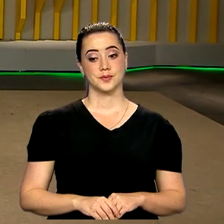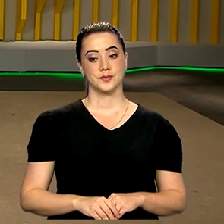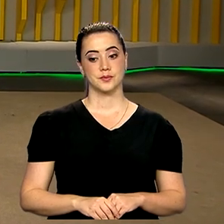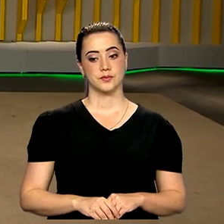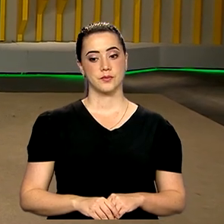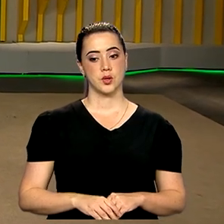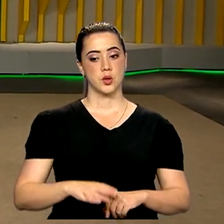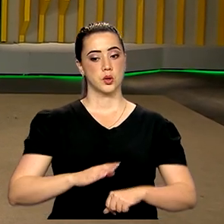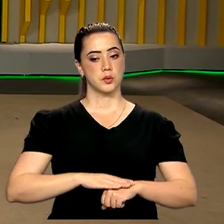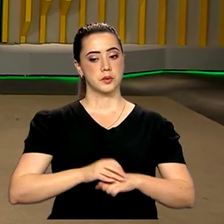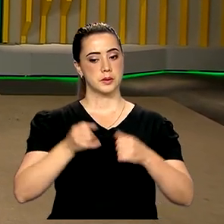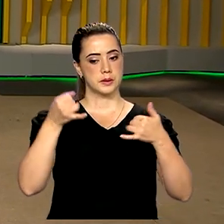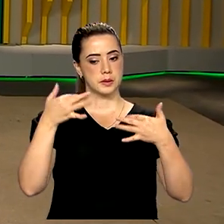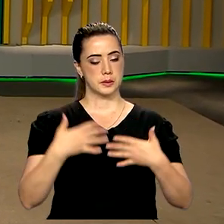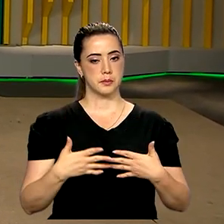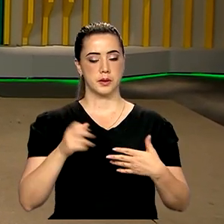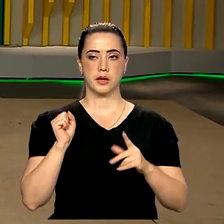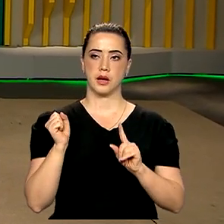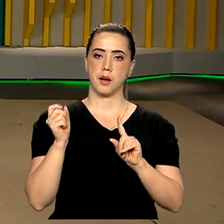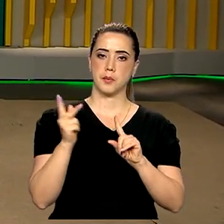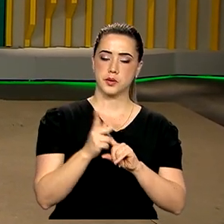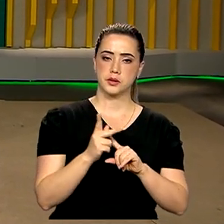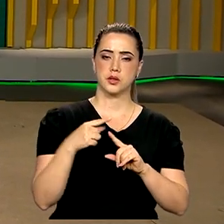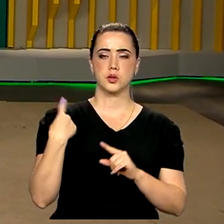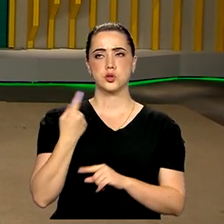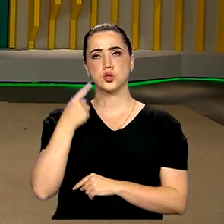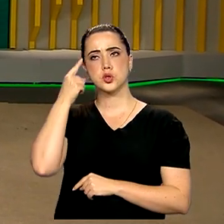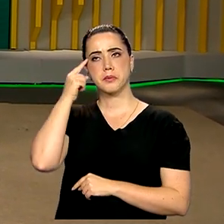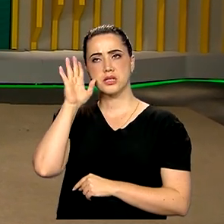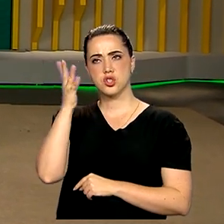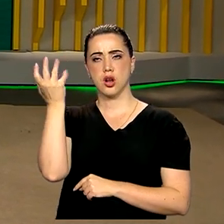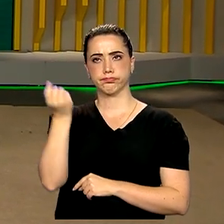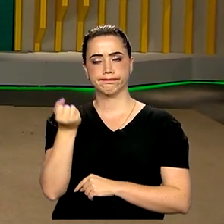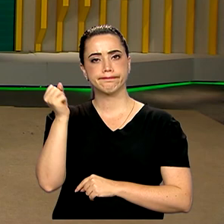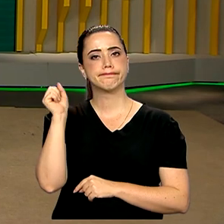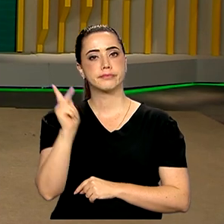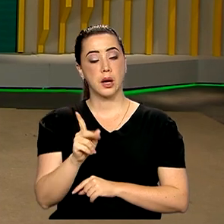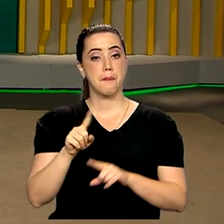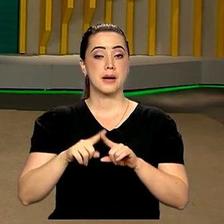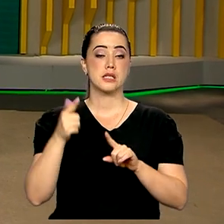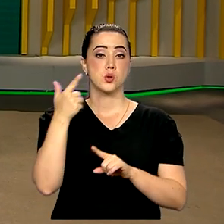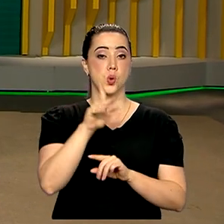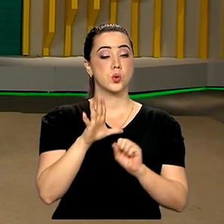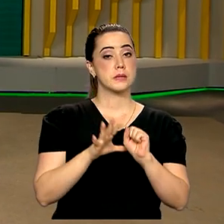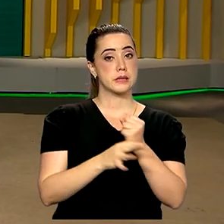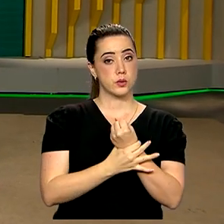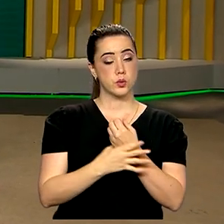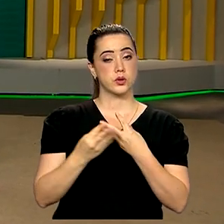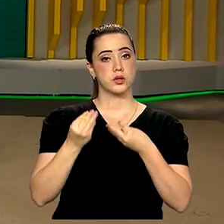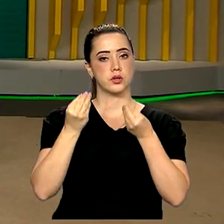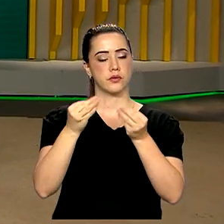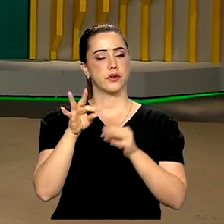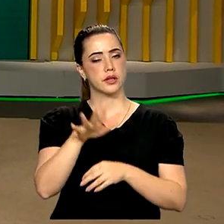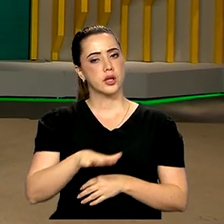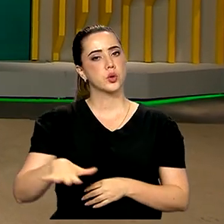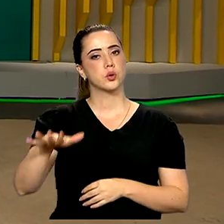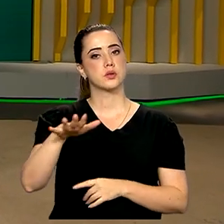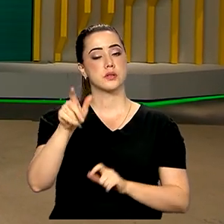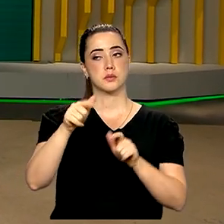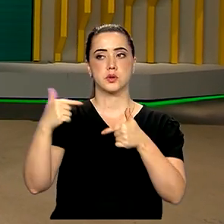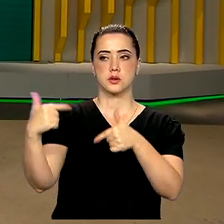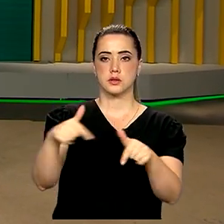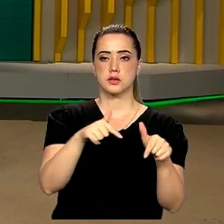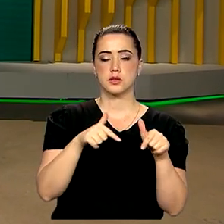Quando se fala em previdência social, a gente pensa logo em aposentadoria. Mas há um outro tipo de seguro que garante a todos os trabalhadores